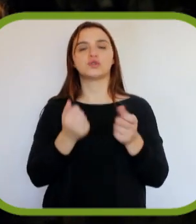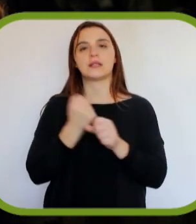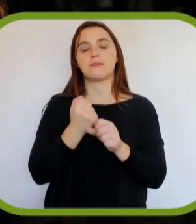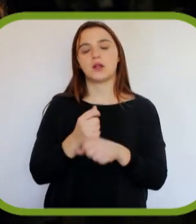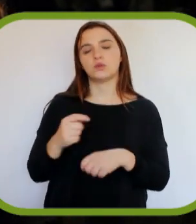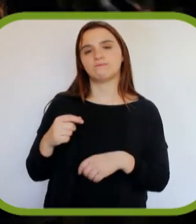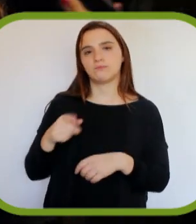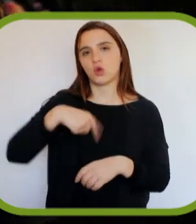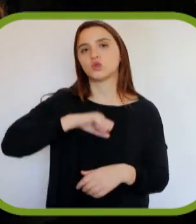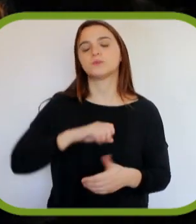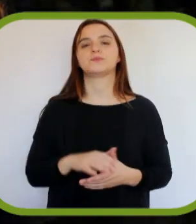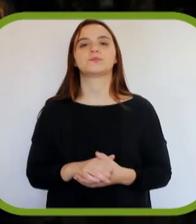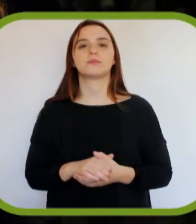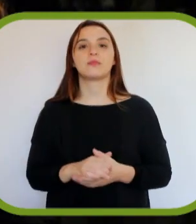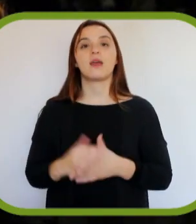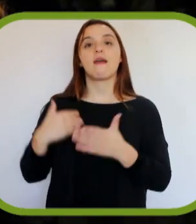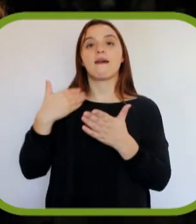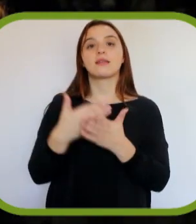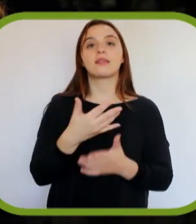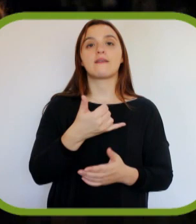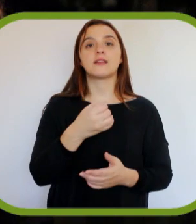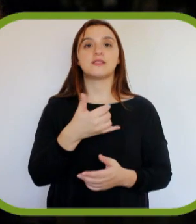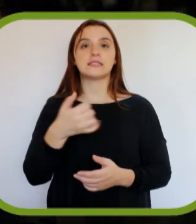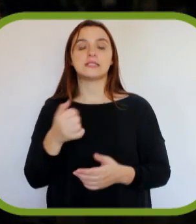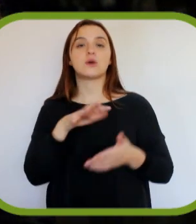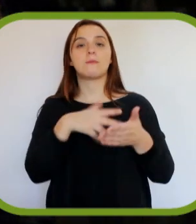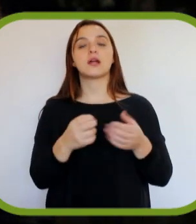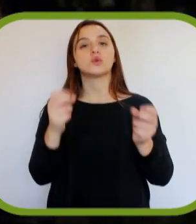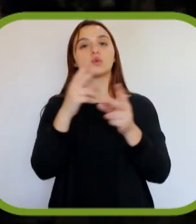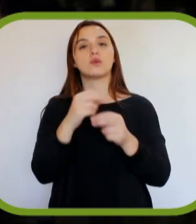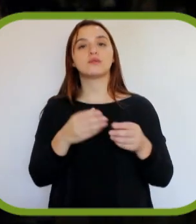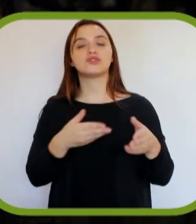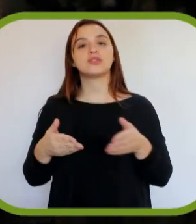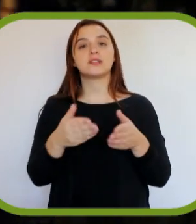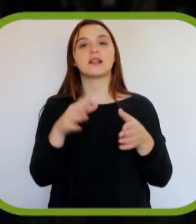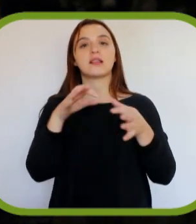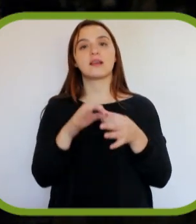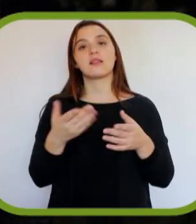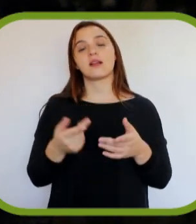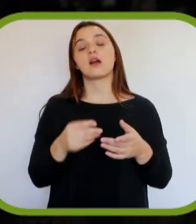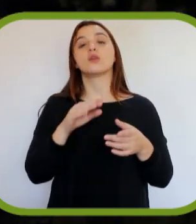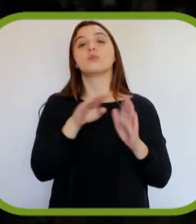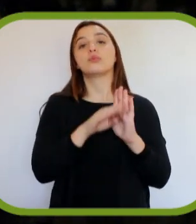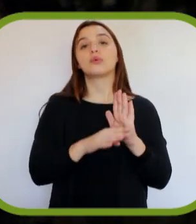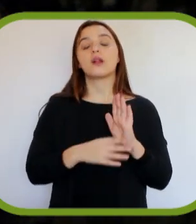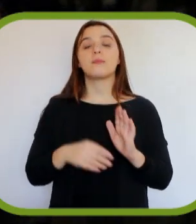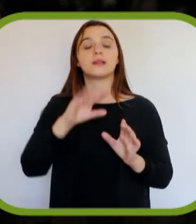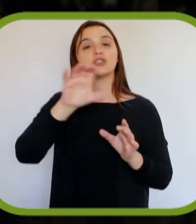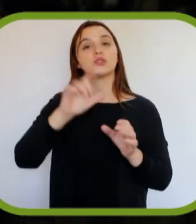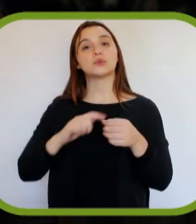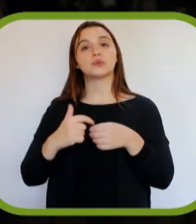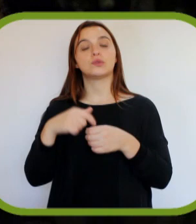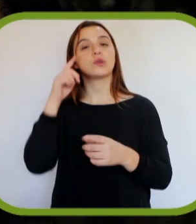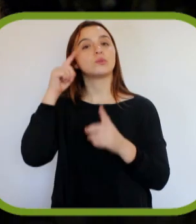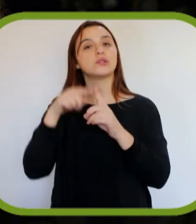nossa atividade. Até 2025, o novo plano estratégico do Programa das Nações Unidas para o